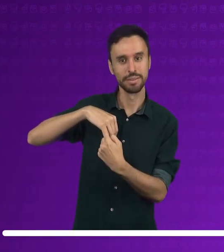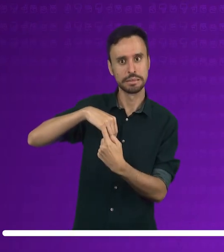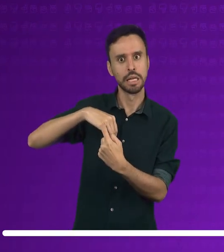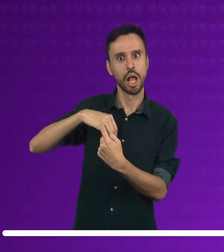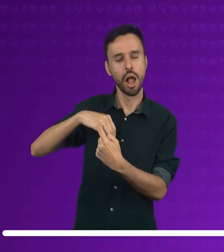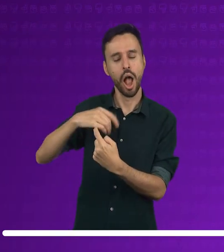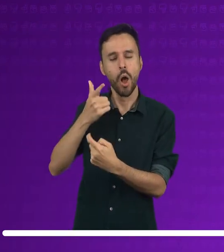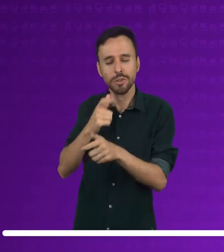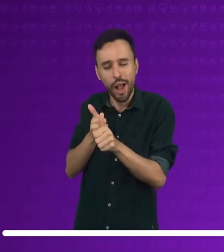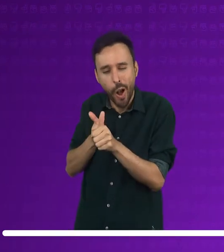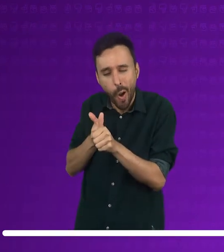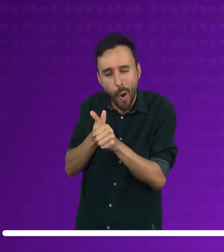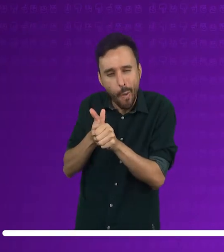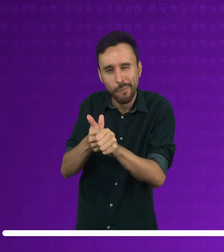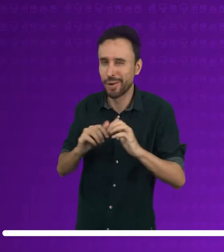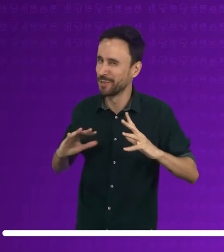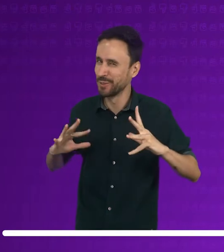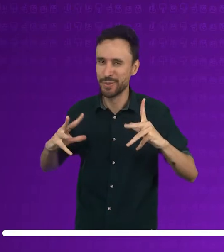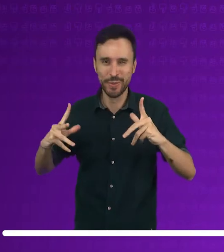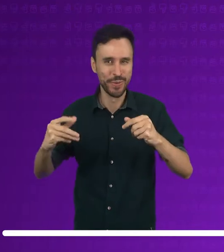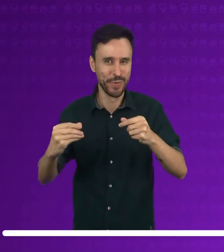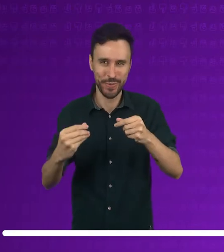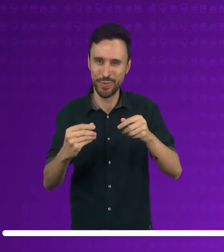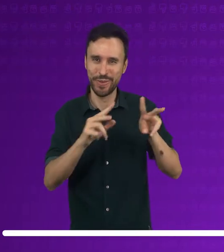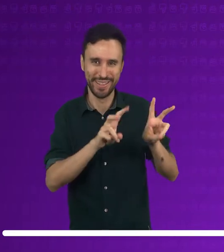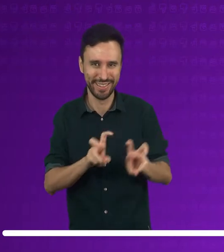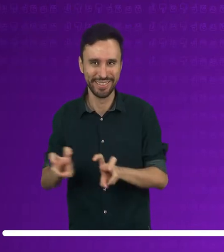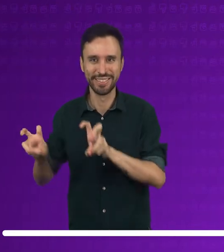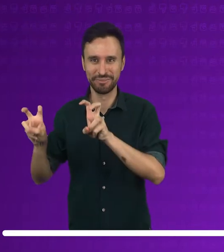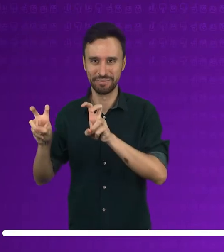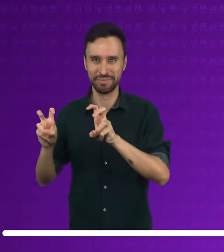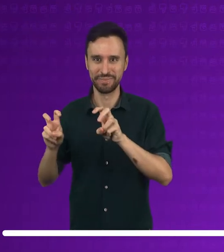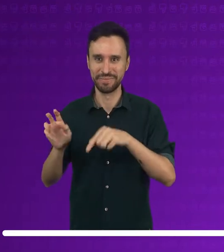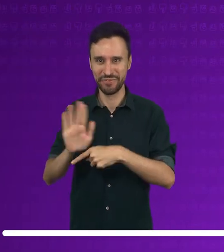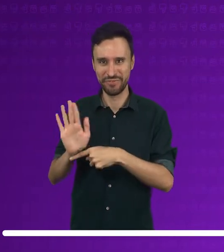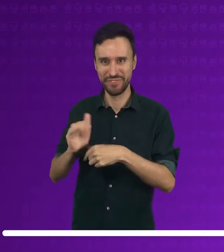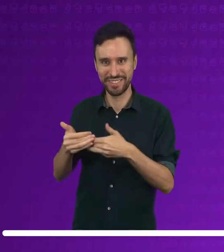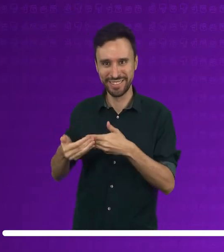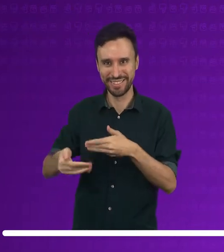Dessa forma, você não perde nenhum conteúdo.